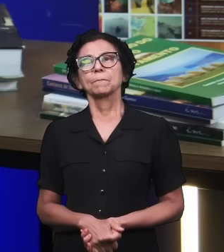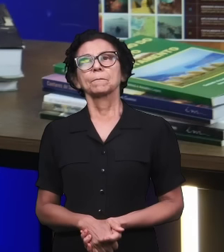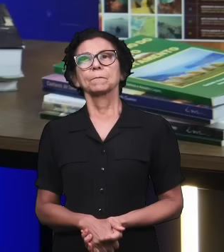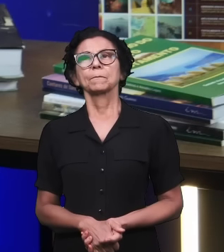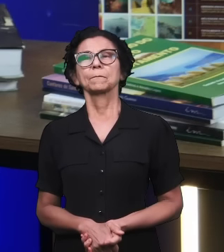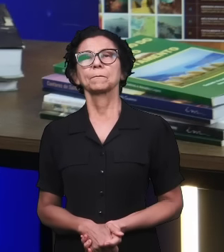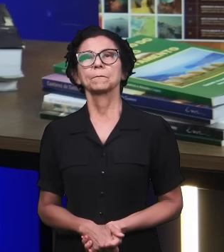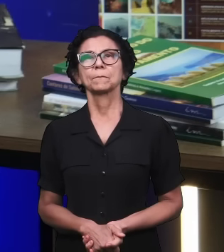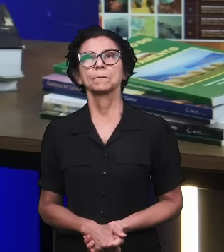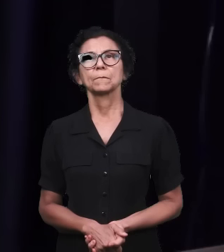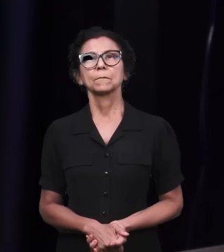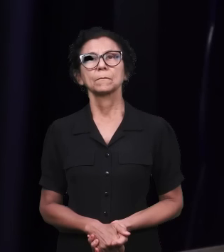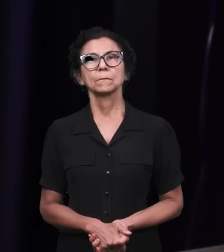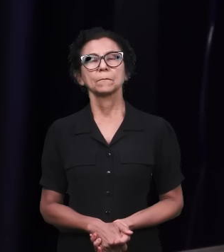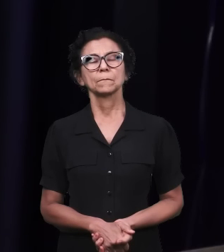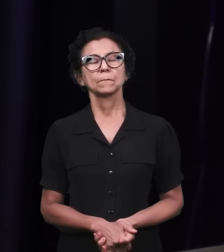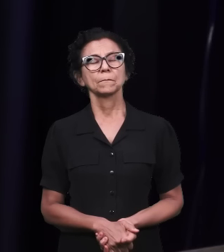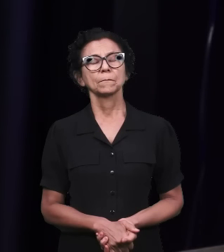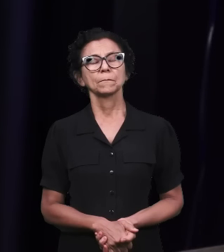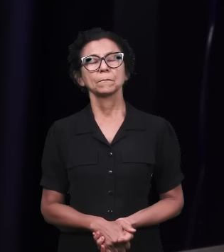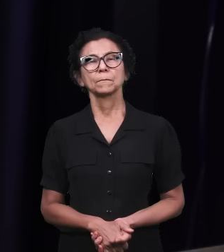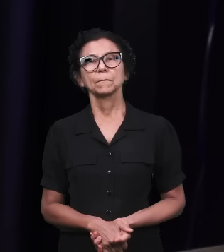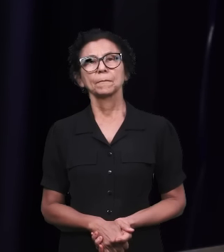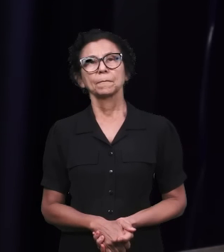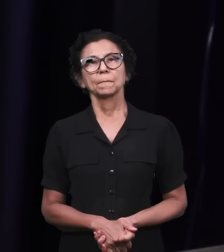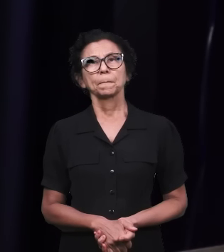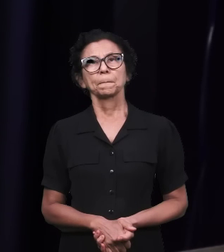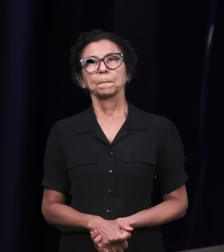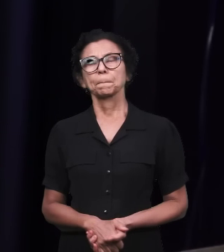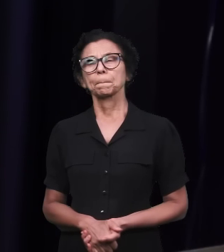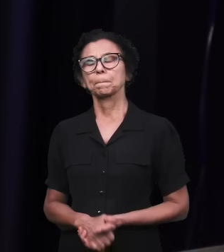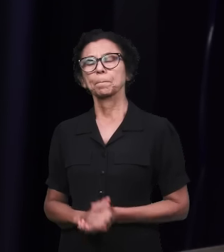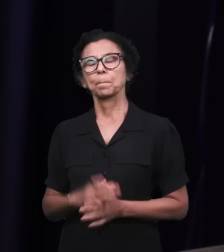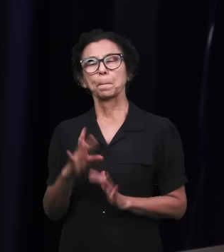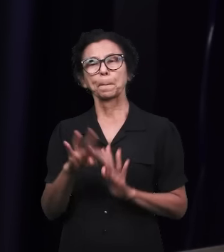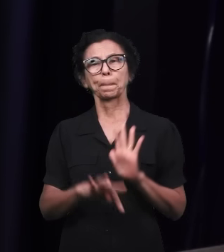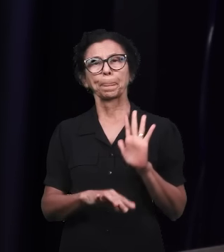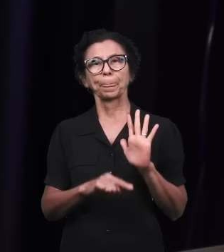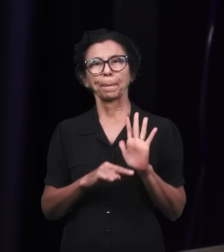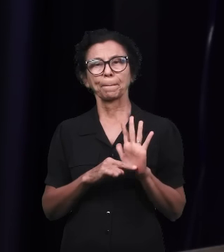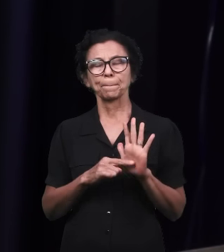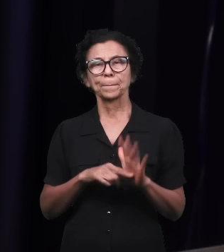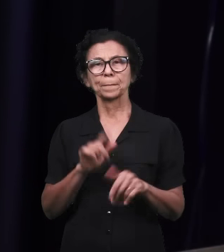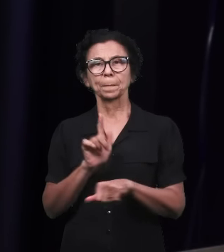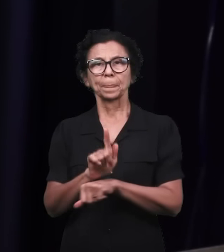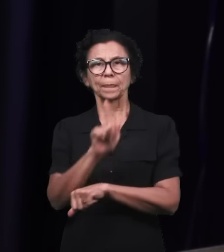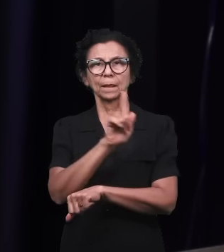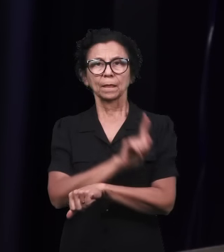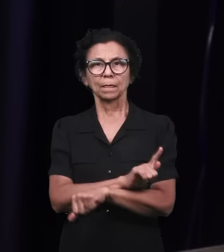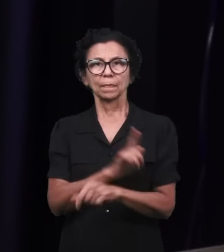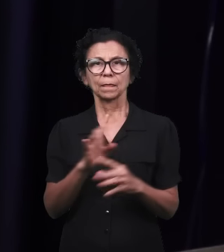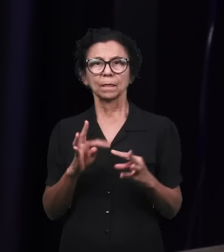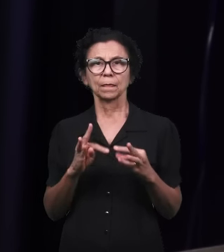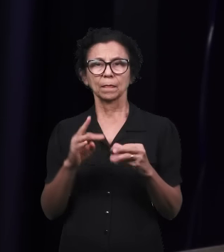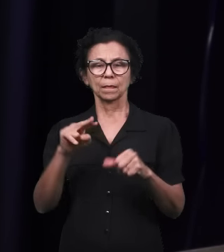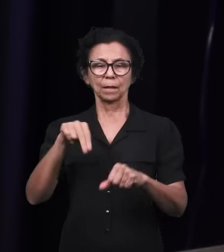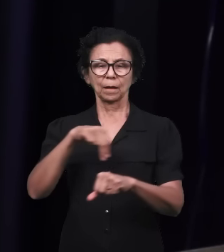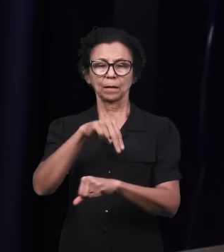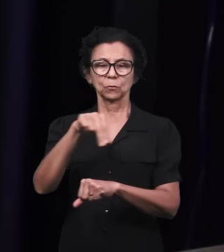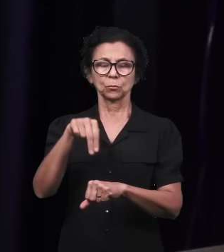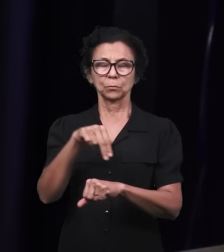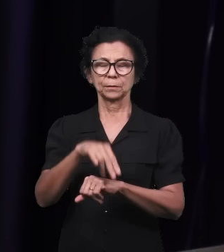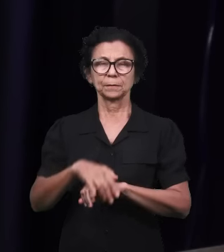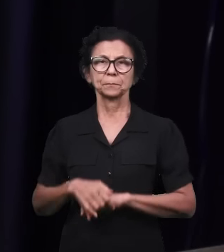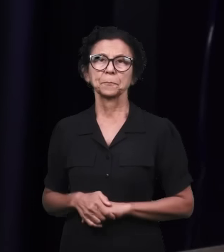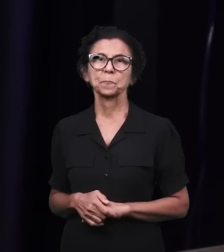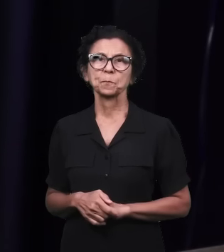É interessante, pastor Alex, porque quando diz aqui, né, a Galileia das nações, porque Galileia,